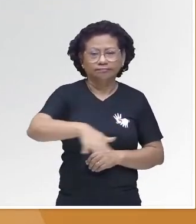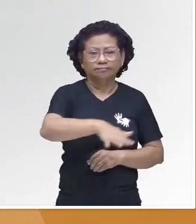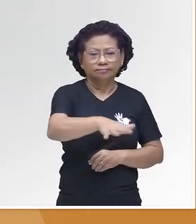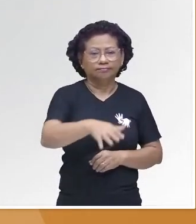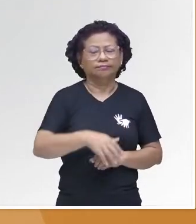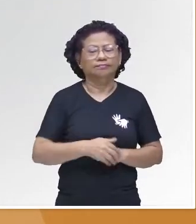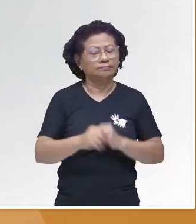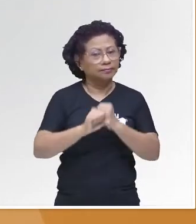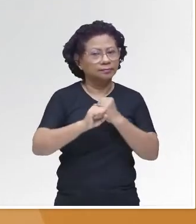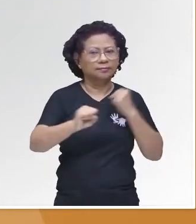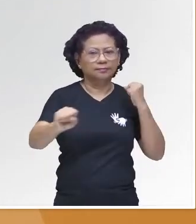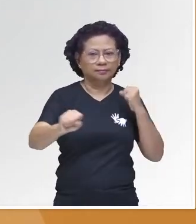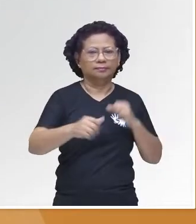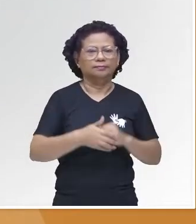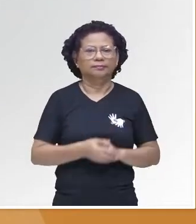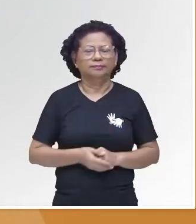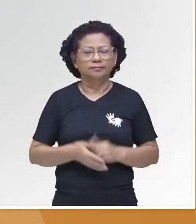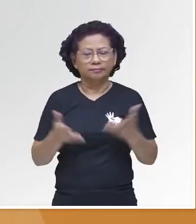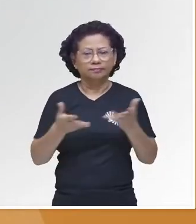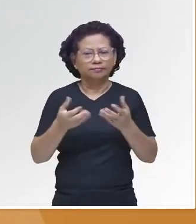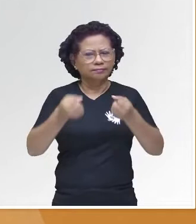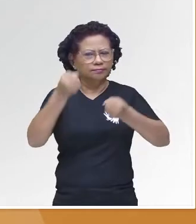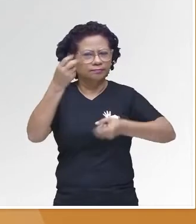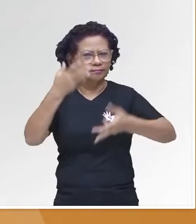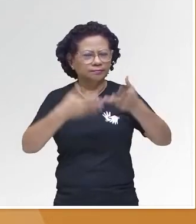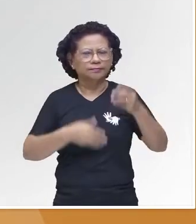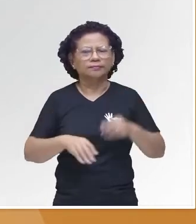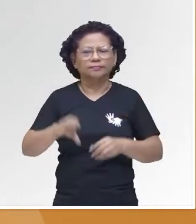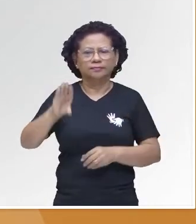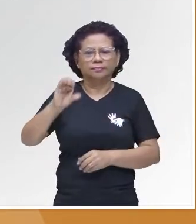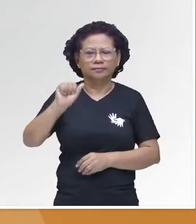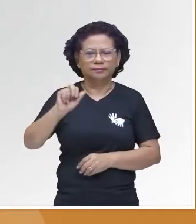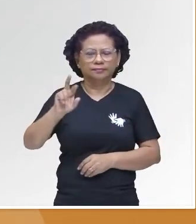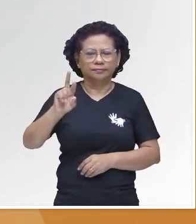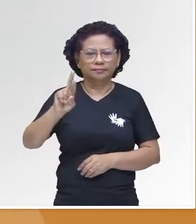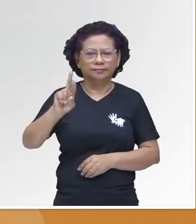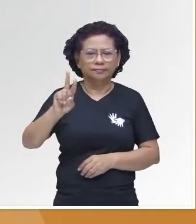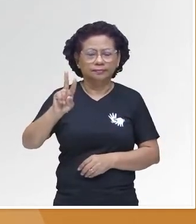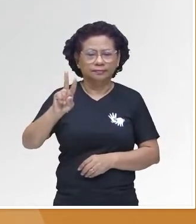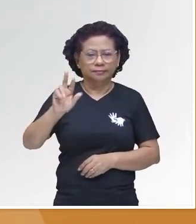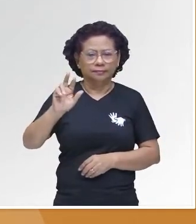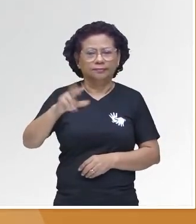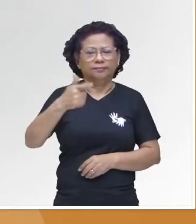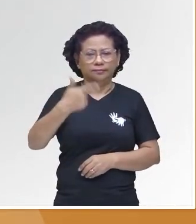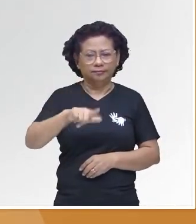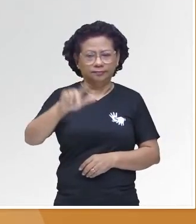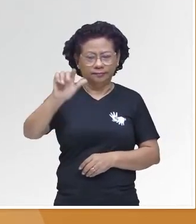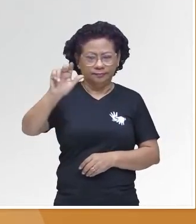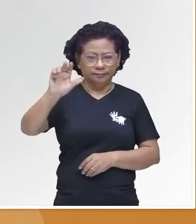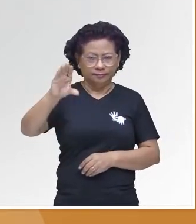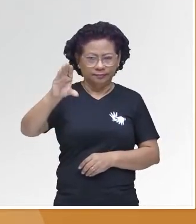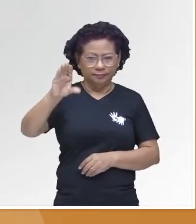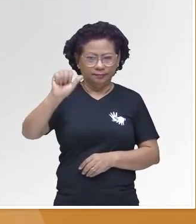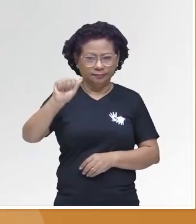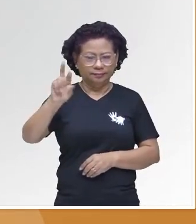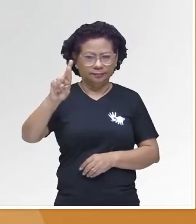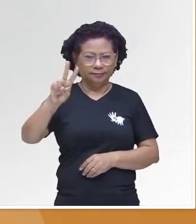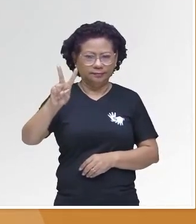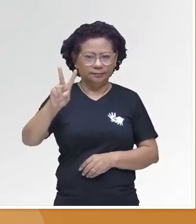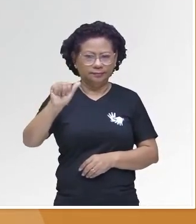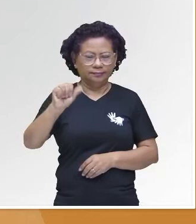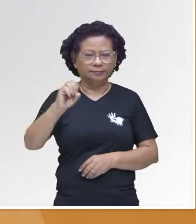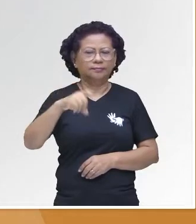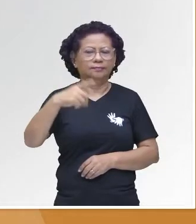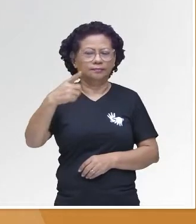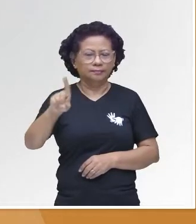começar a falar do carvão mineral, tá? O carvão mineral é uma fonte não renovável. Tá? Uma fonte não renovável